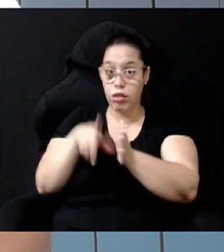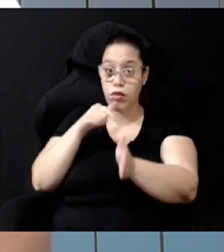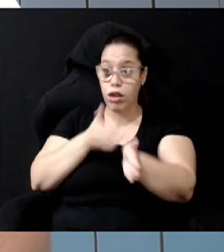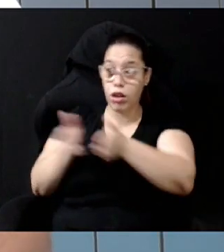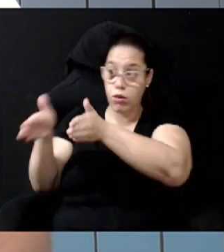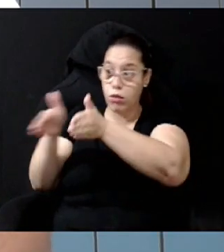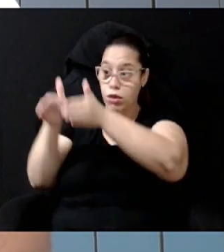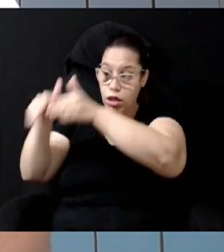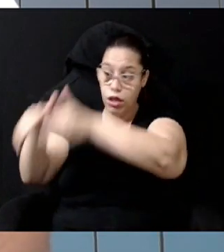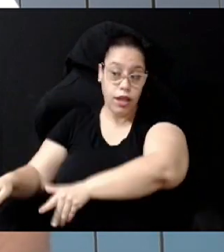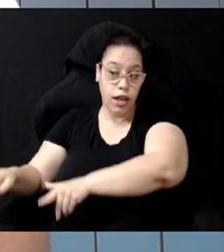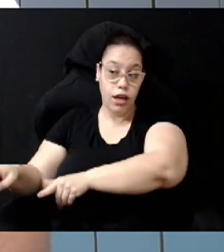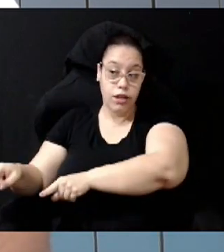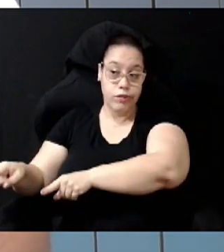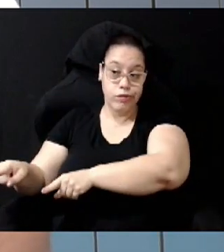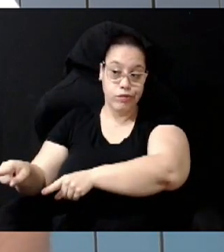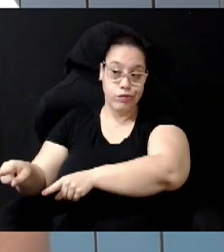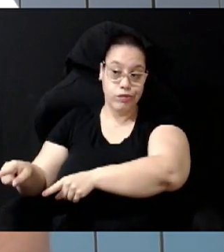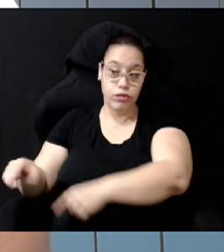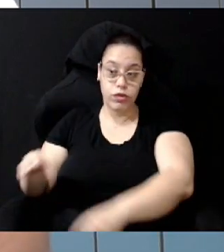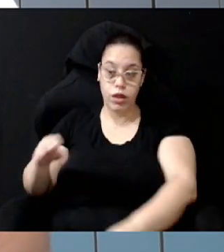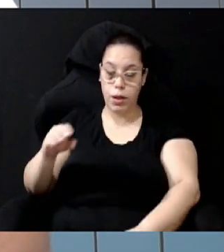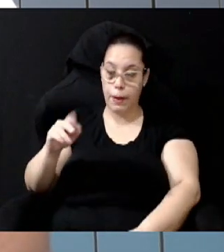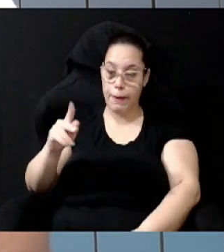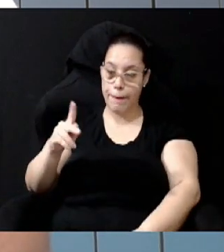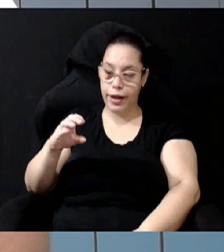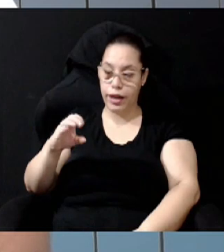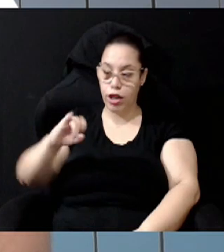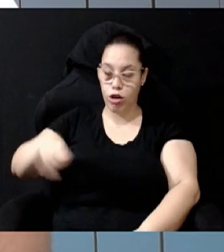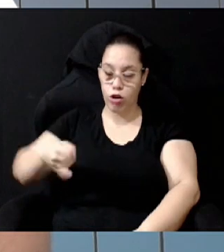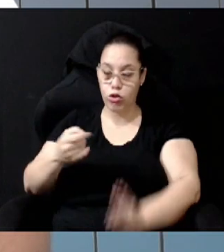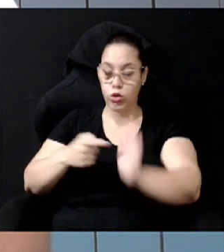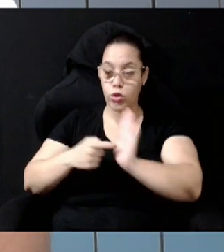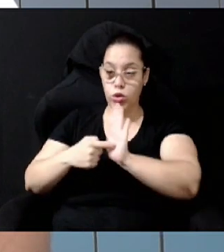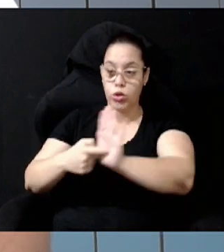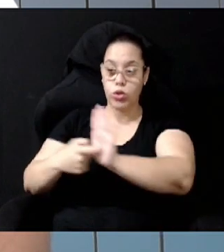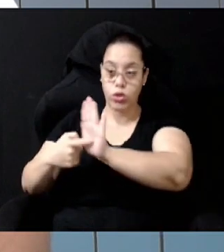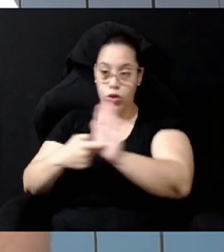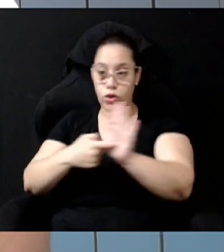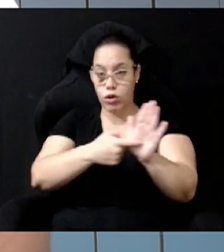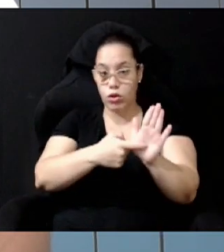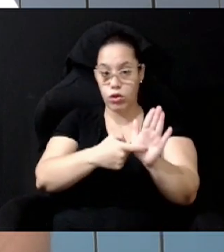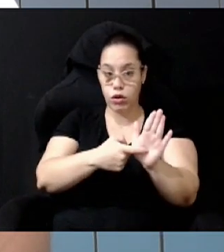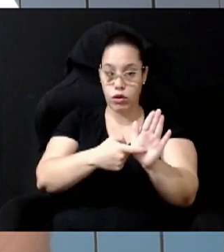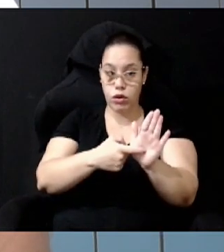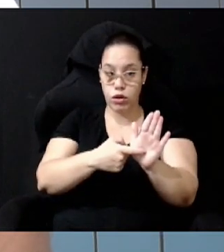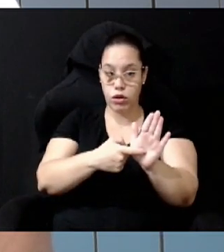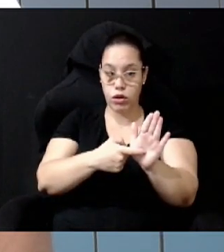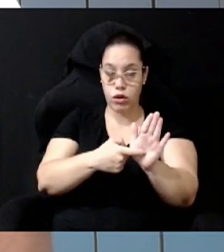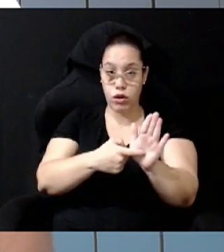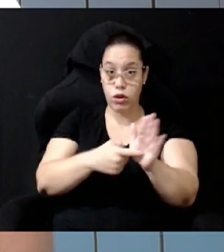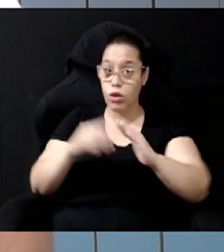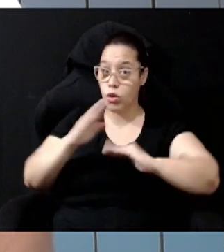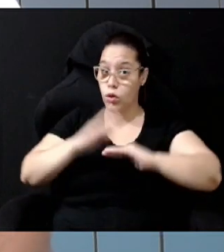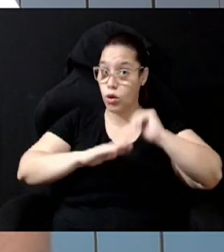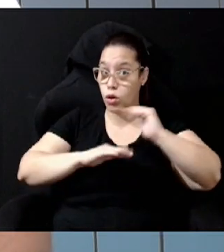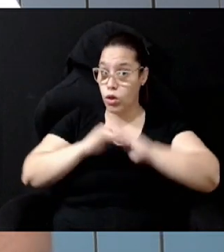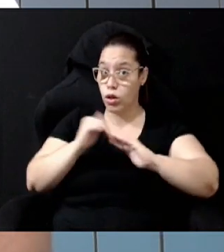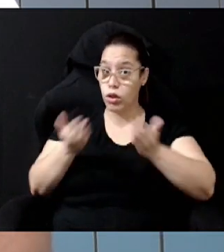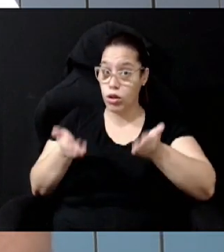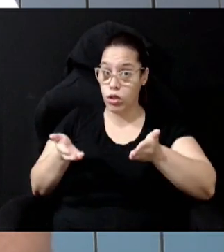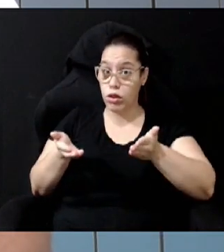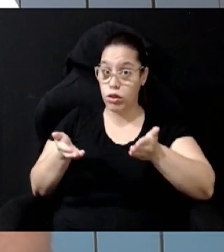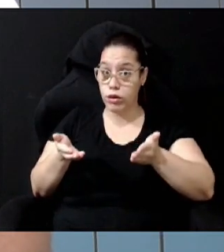o consórcio PCJ tem apresentado aí algumas ações, algumas medidas